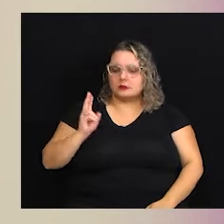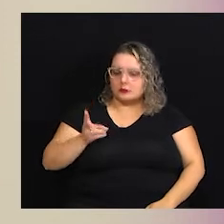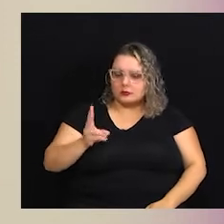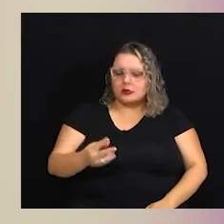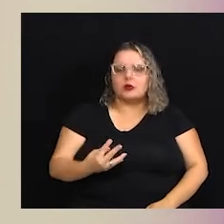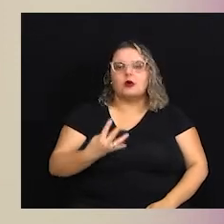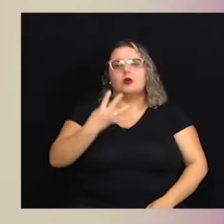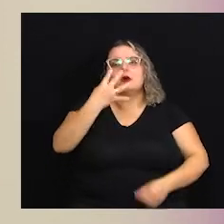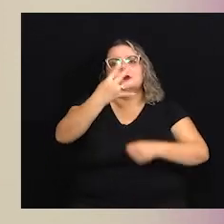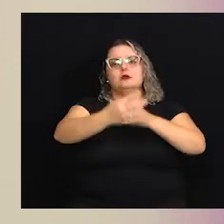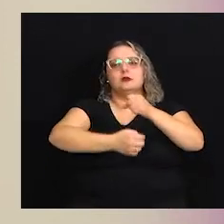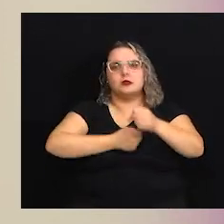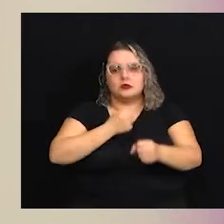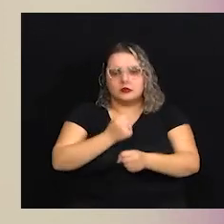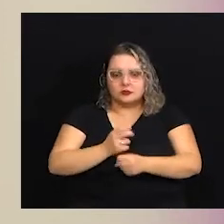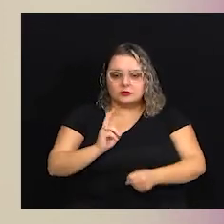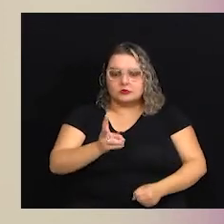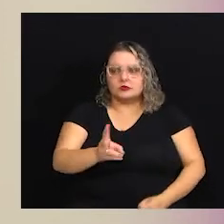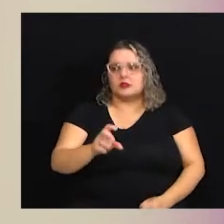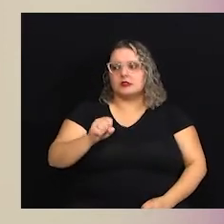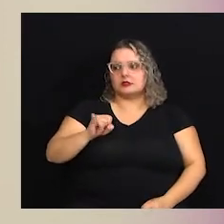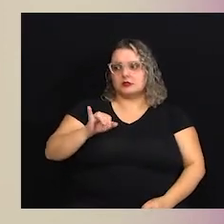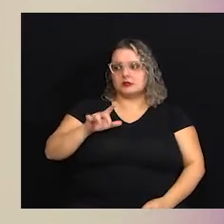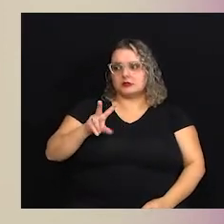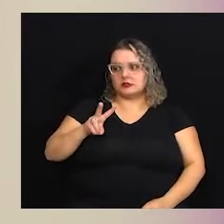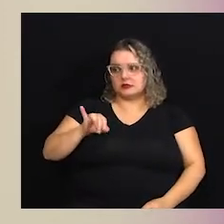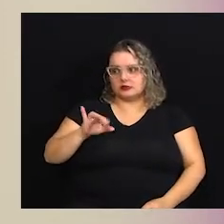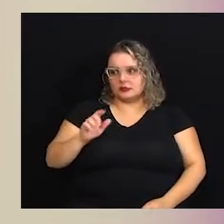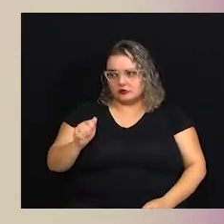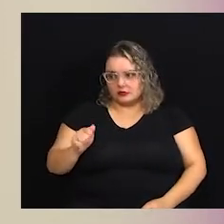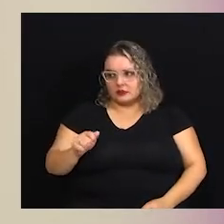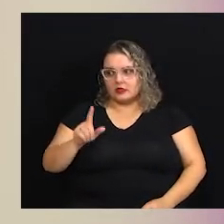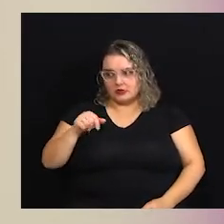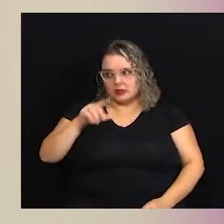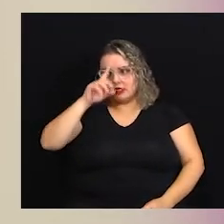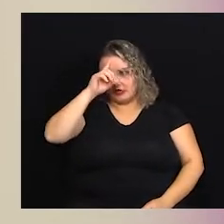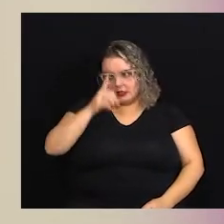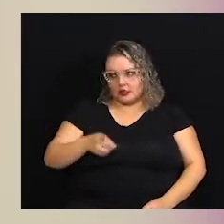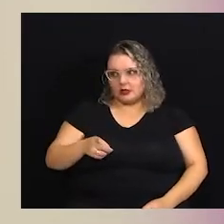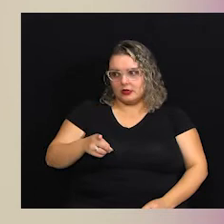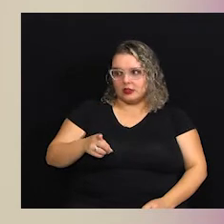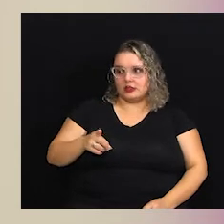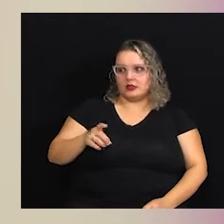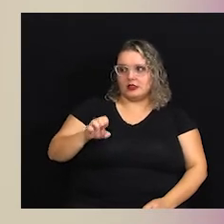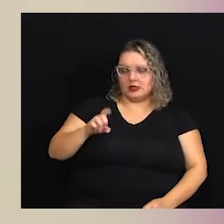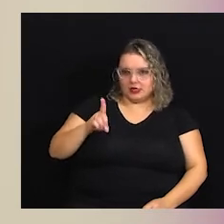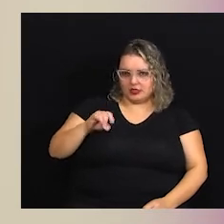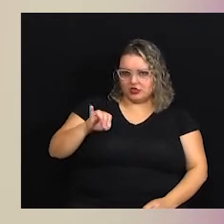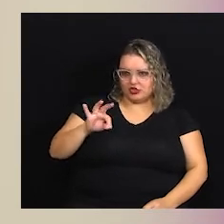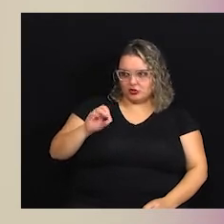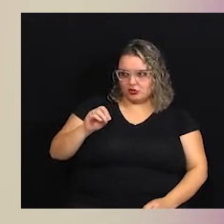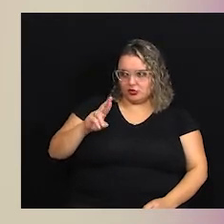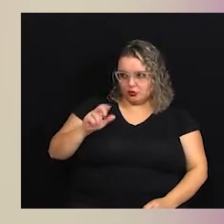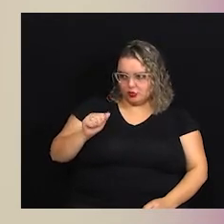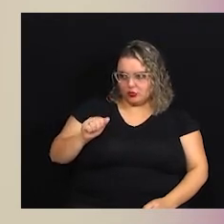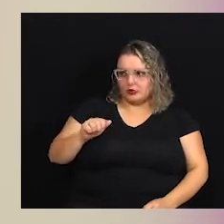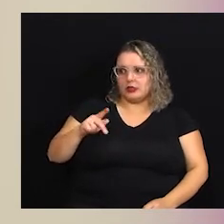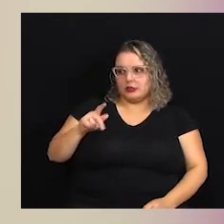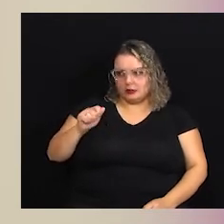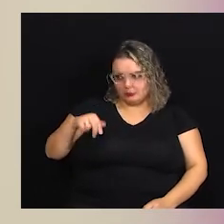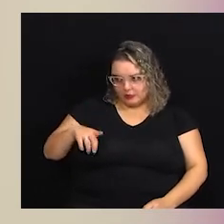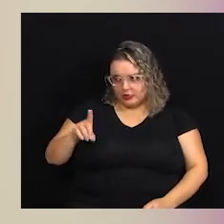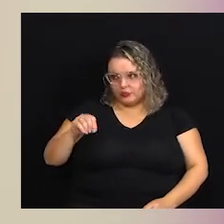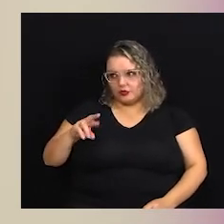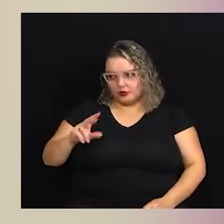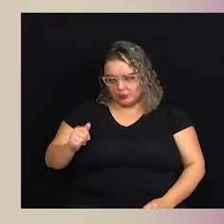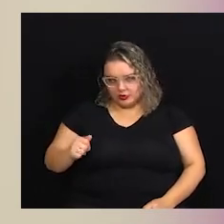sempre. 4 anos depois, a Silvia, que é a dona da editora Pandorga, que é uma mulher que está nessa